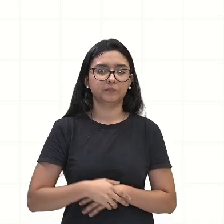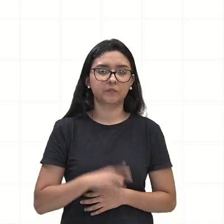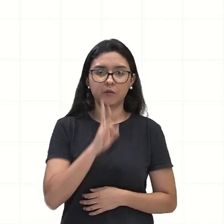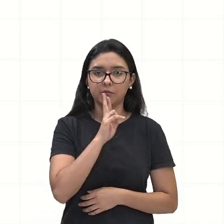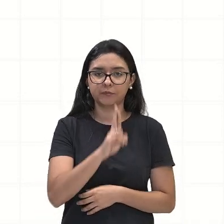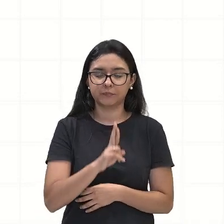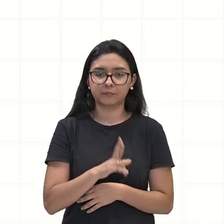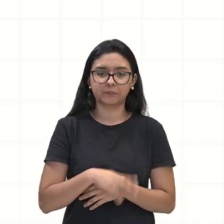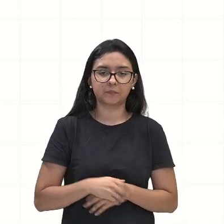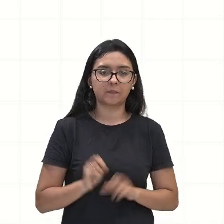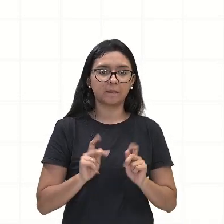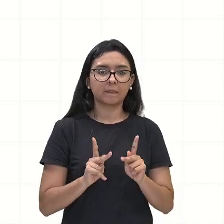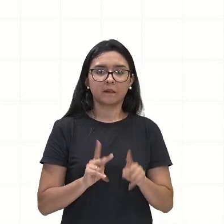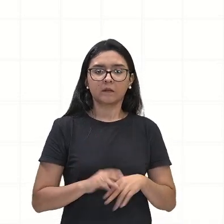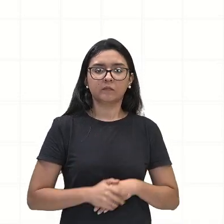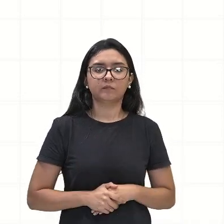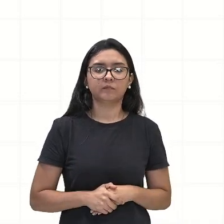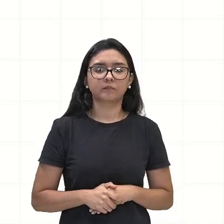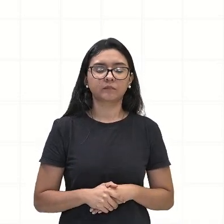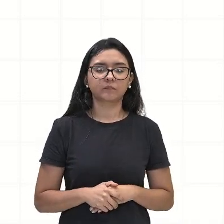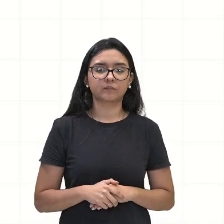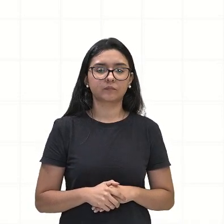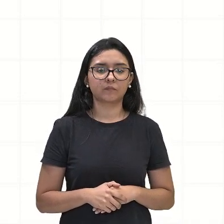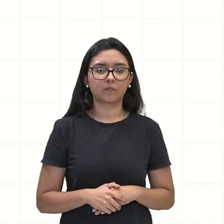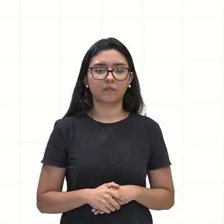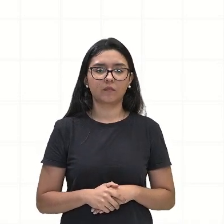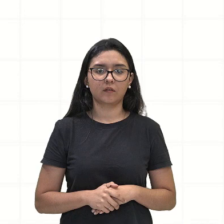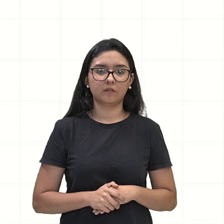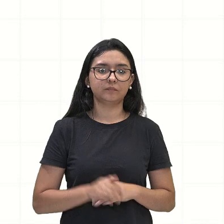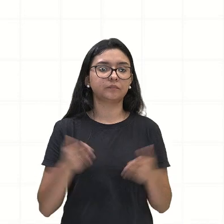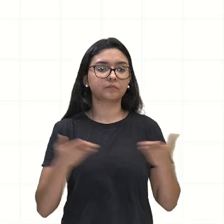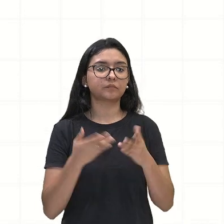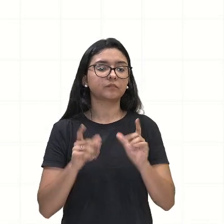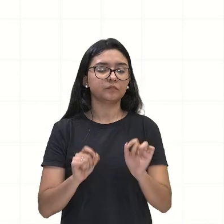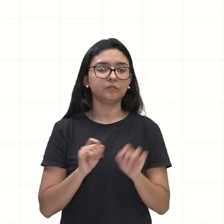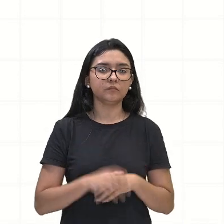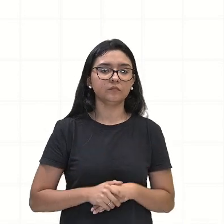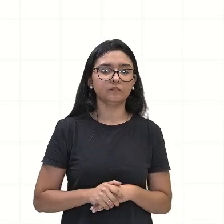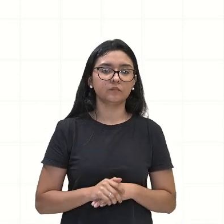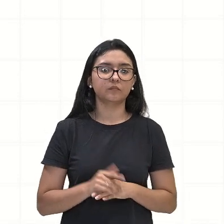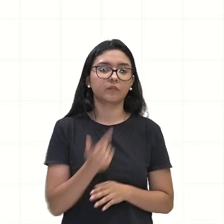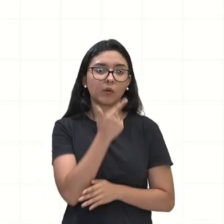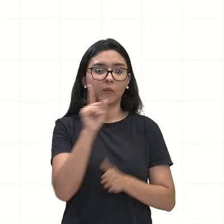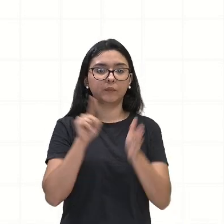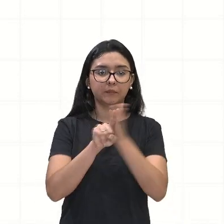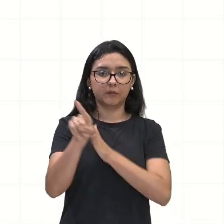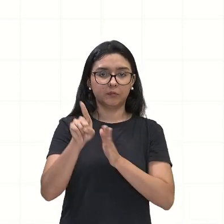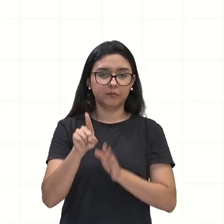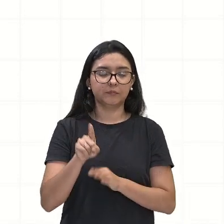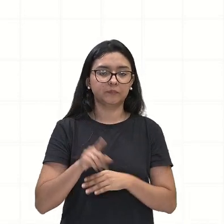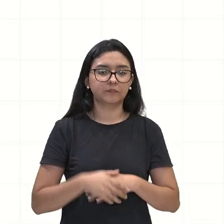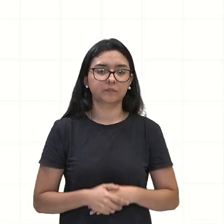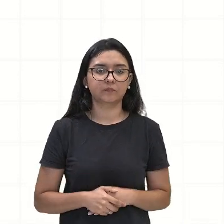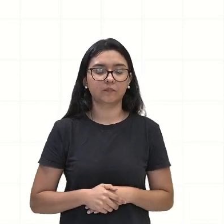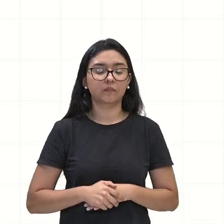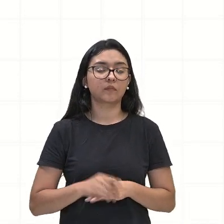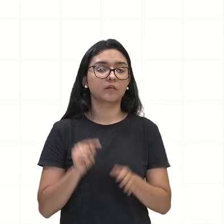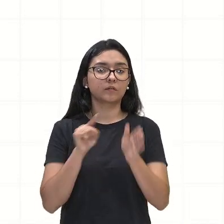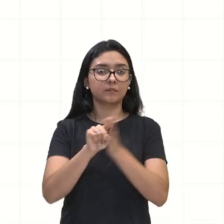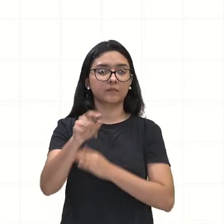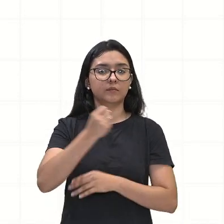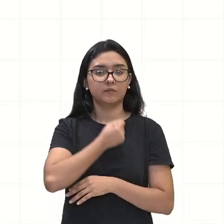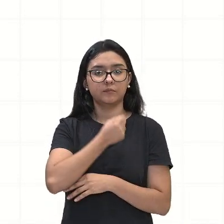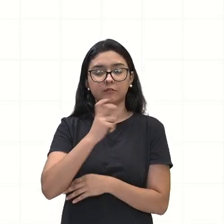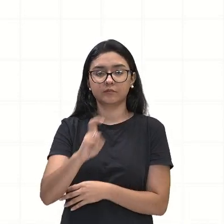9,2. Beleza? E aí, vamos para a nossa próxima questão. Questão de